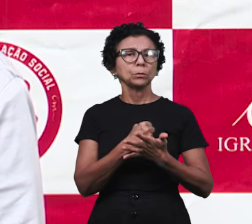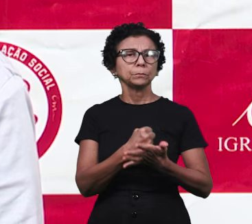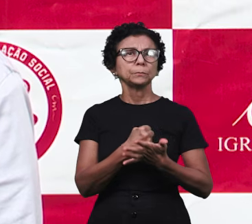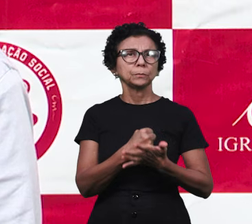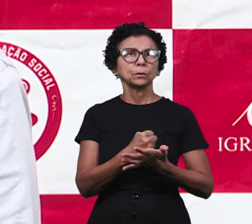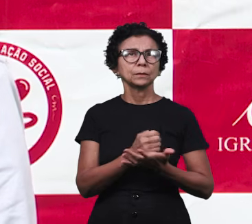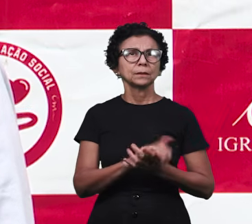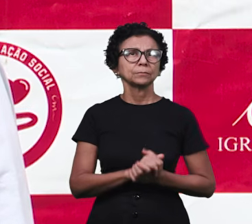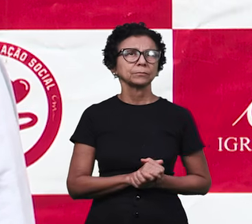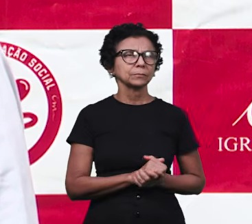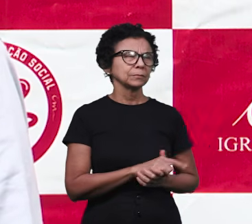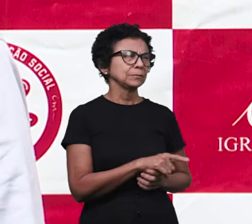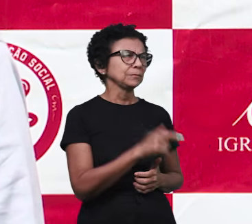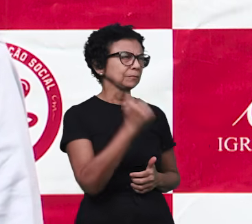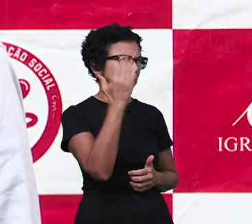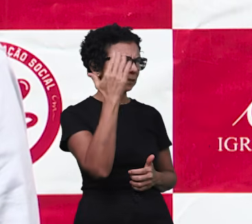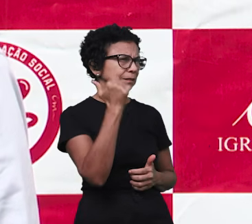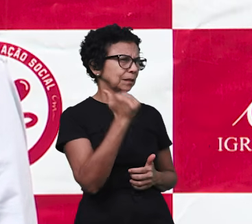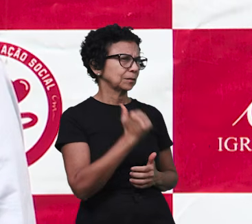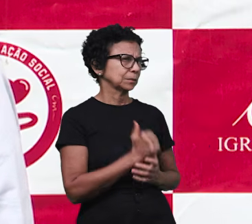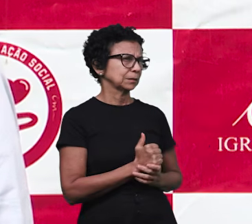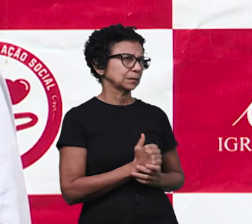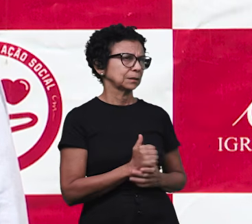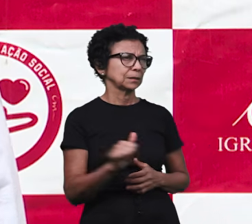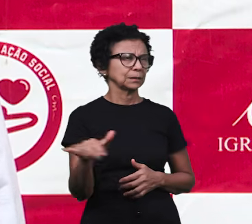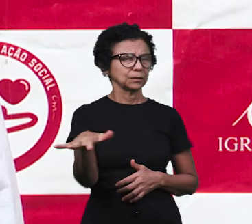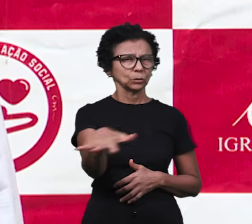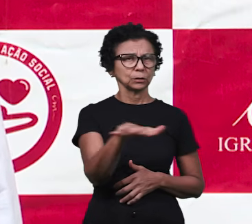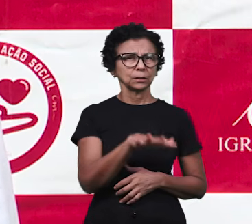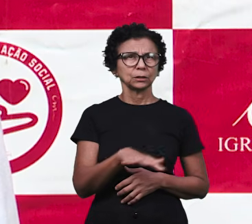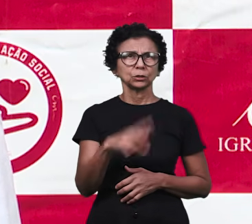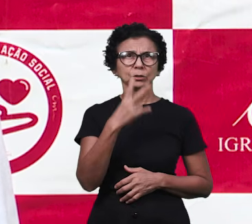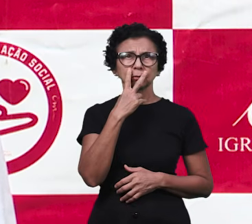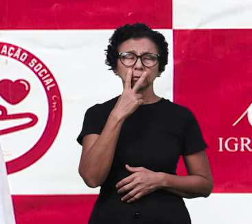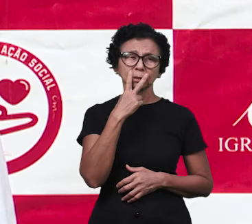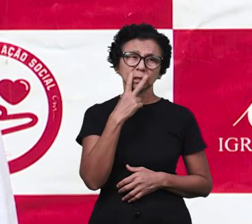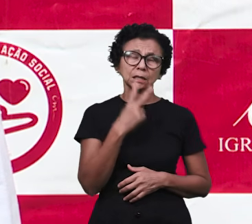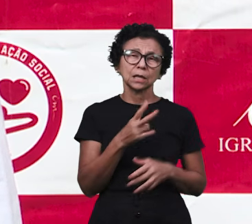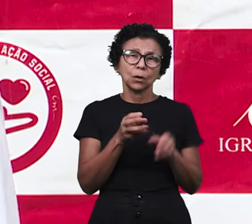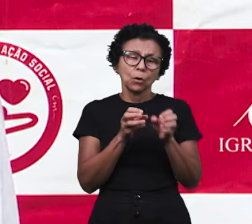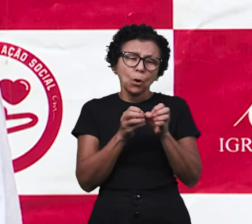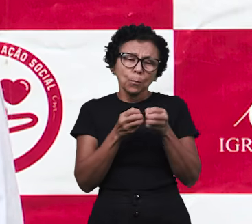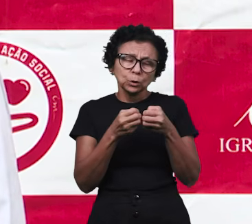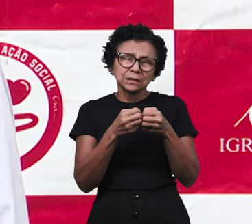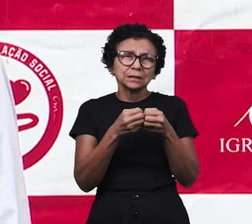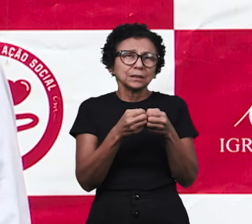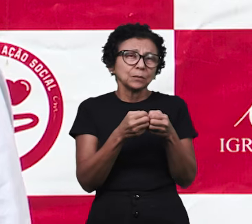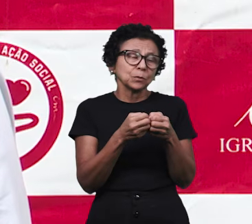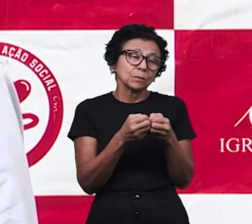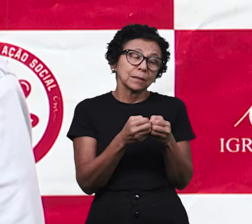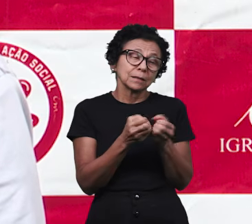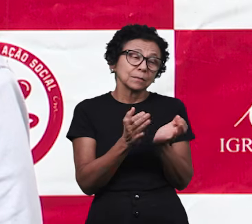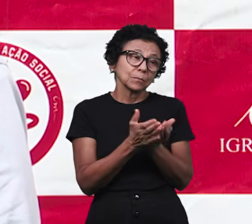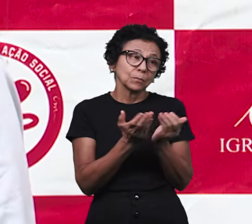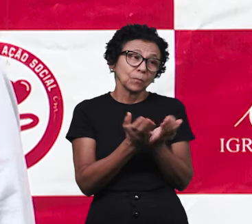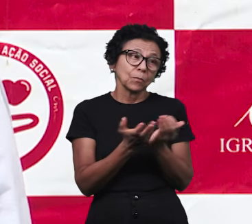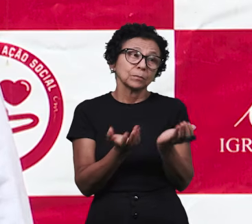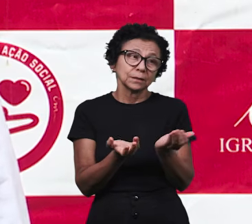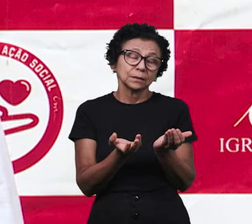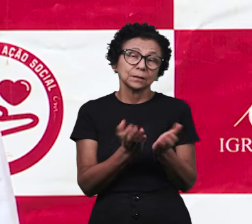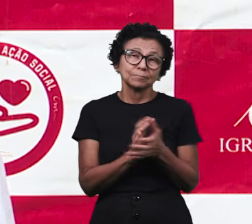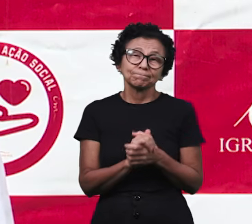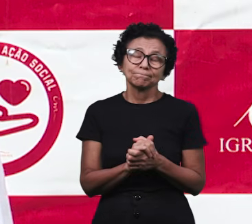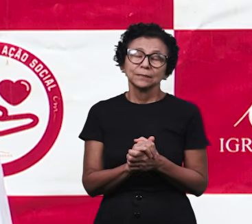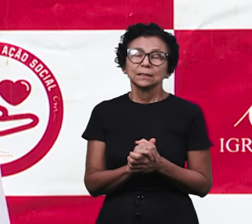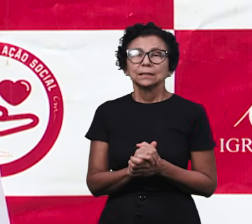prefeitura. Eu não sei, eu acho que você sabe disso, né? Nós temos na Grande Vitória municípios mais carentes, ou regiões em alguns municípios